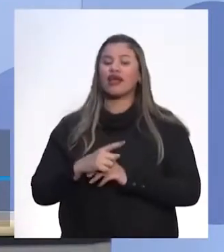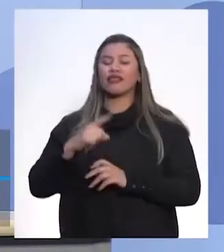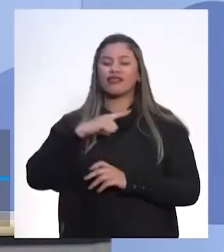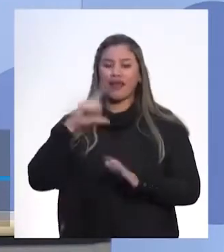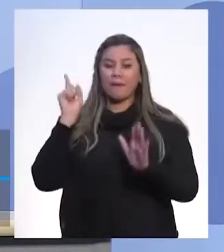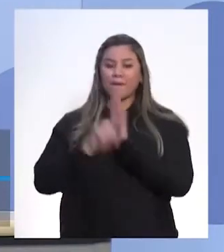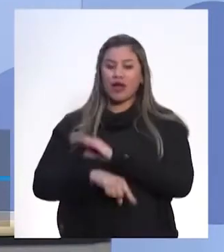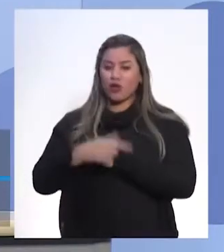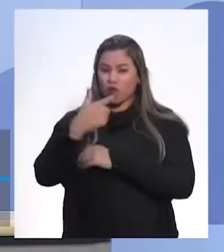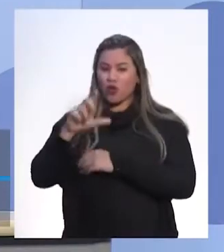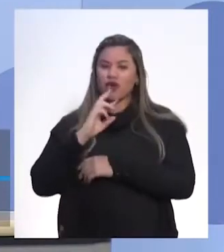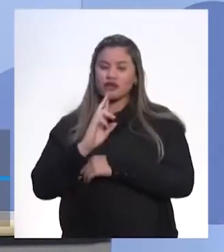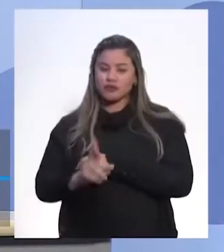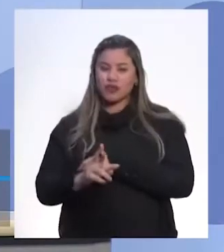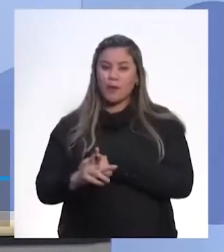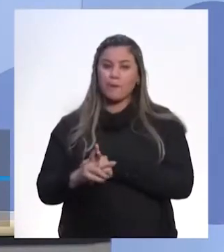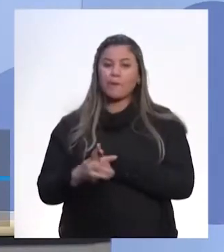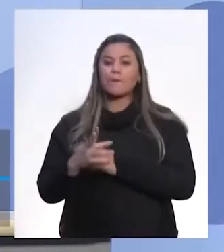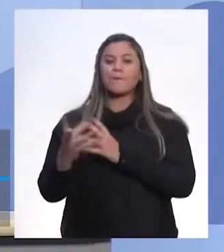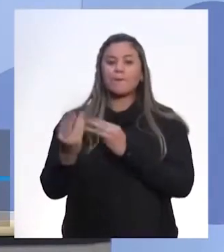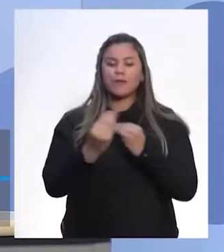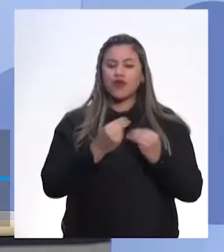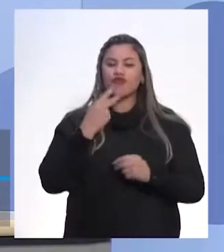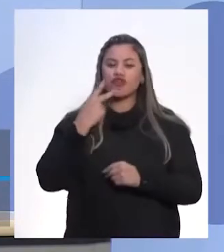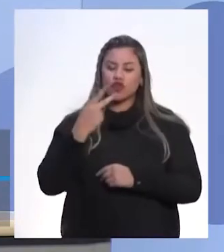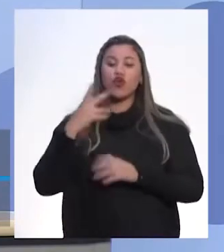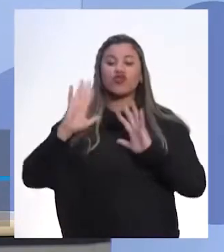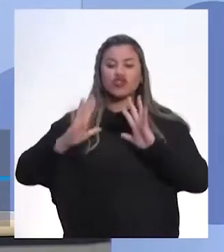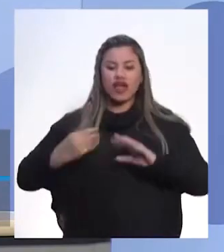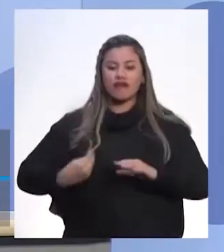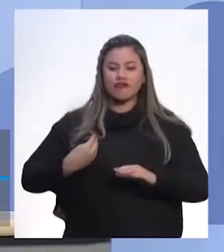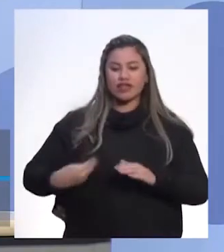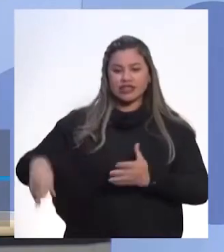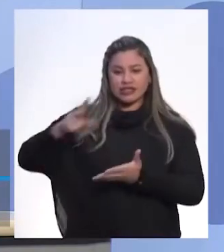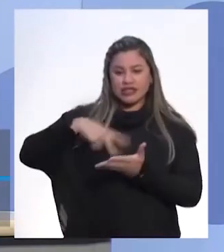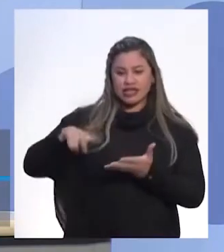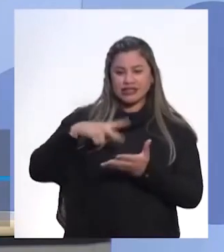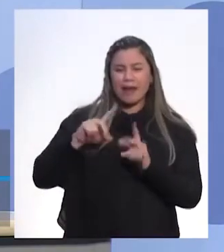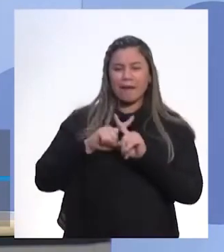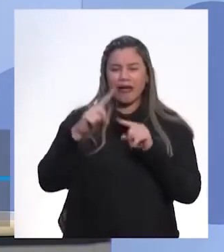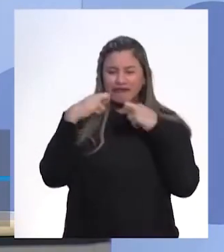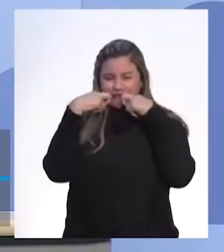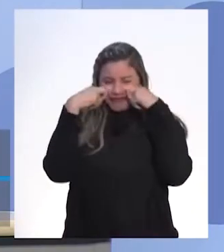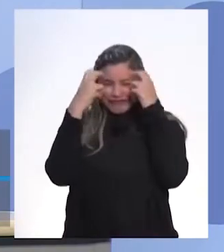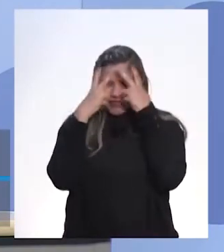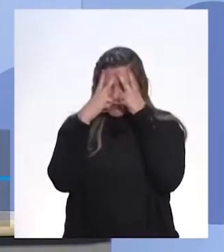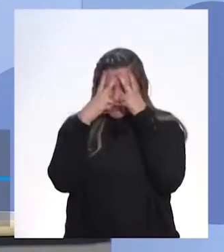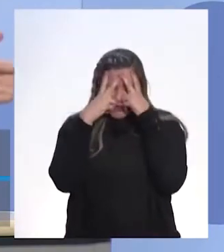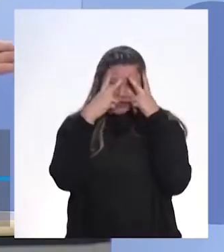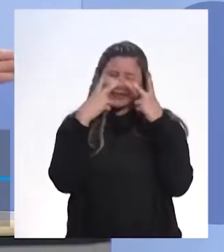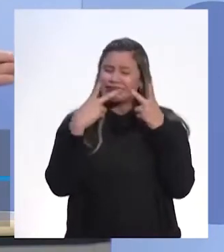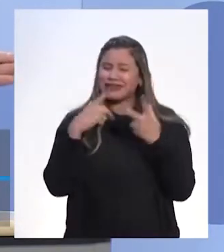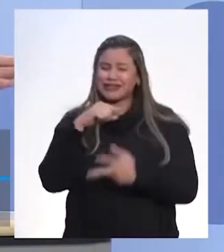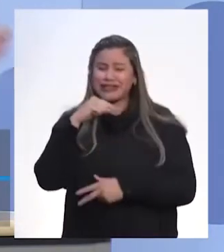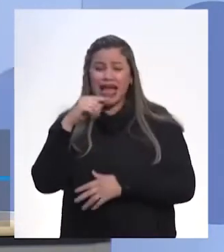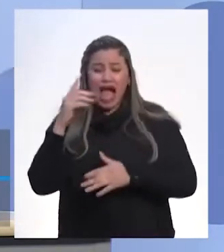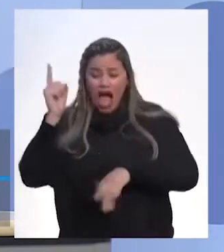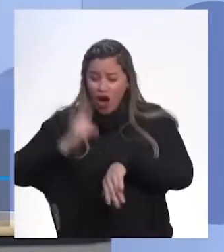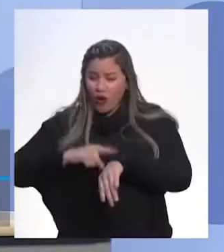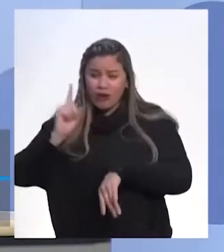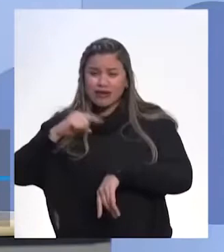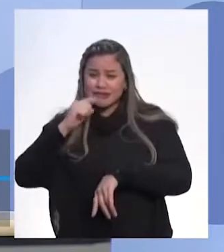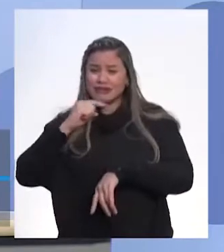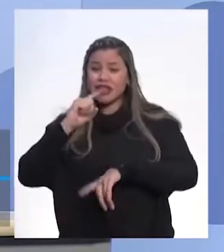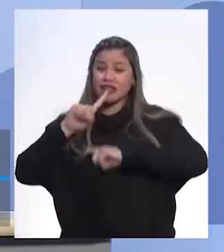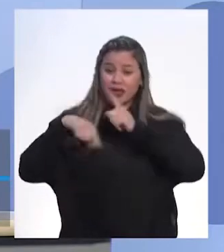outra pergunta. Muita gente disse que participou de danças, mas que morreu de vergonha, teve coisa que não deu certo, mas no fim deu certo. E é assim